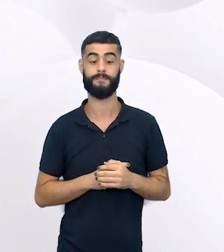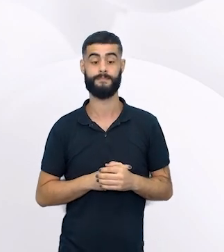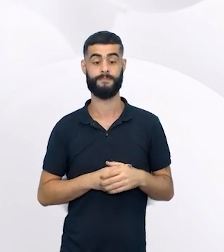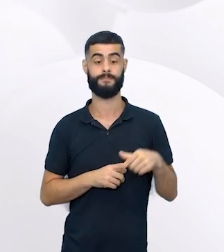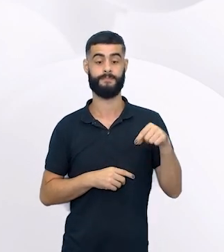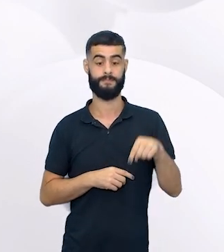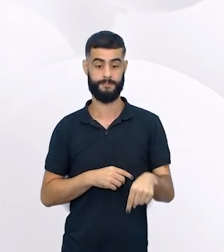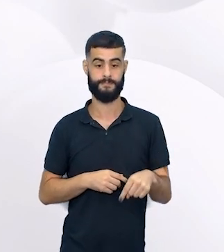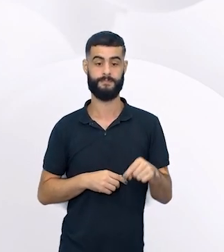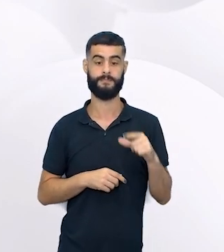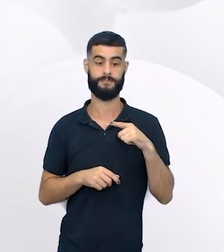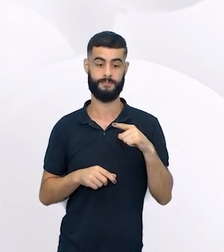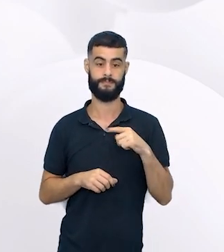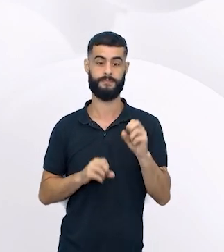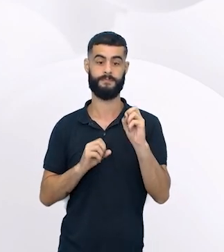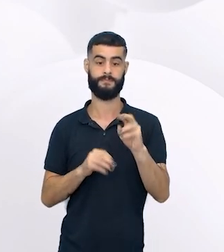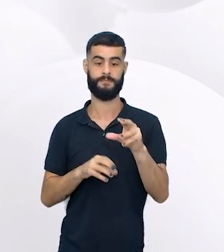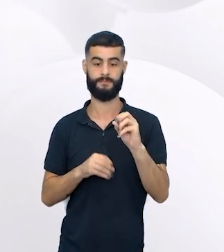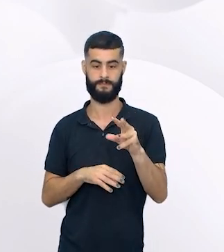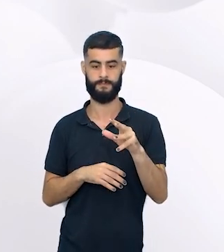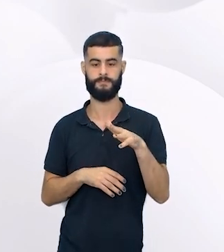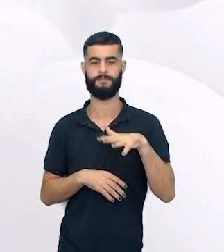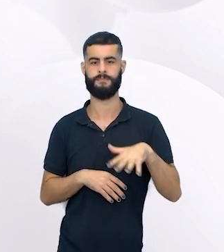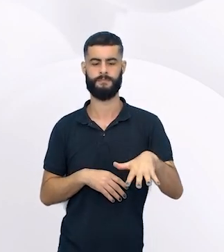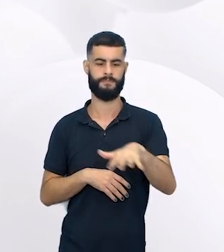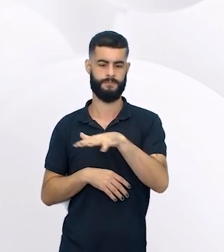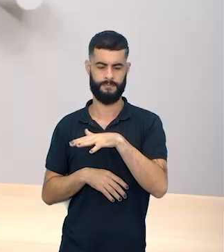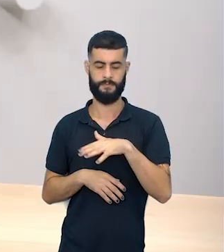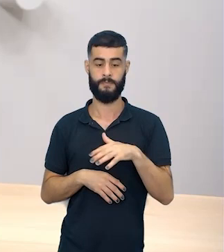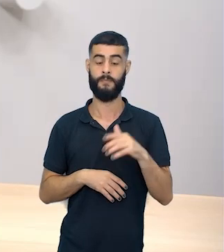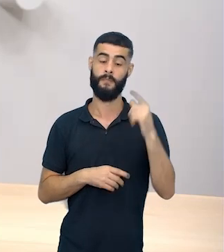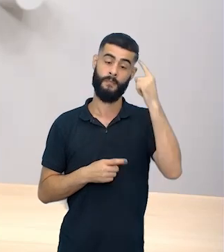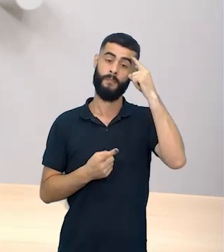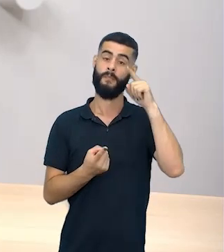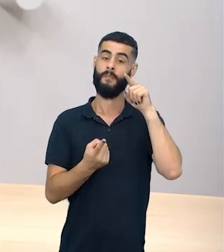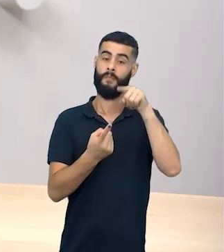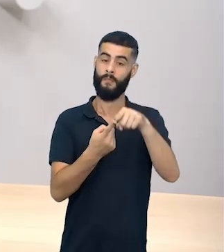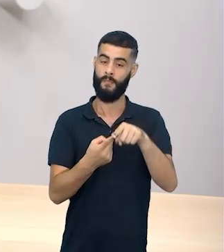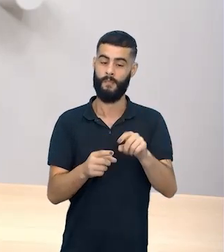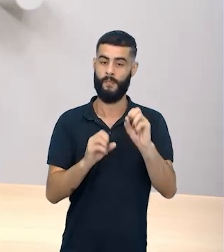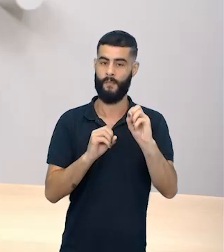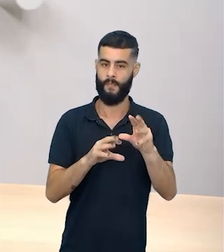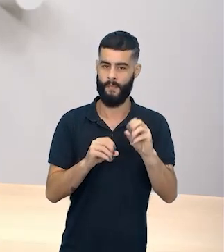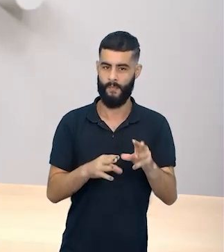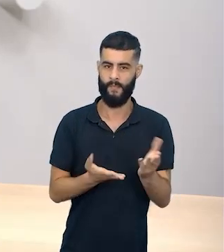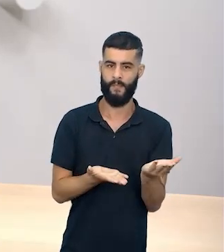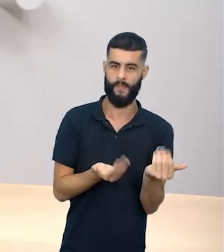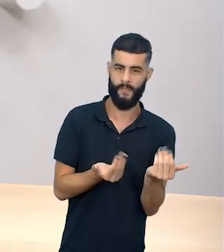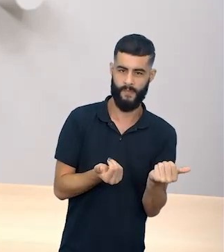então a educação ambiental, que tem o propósito de capacitar crianças e jovens